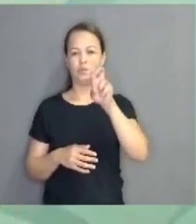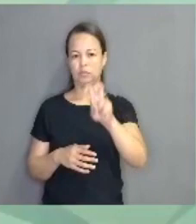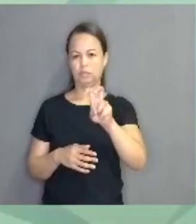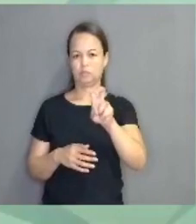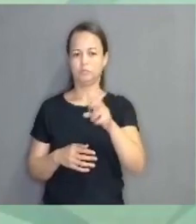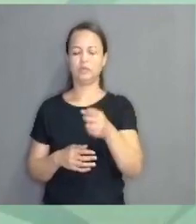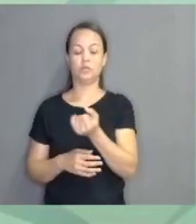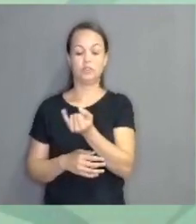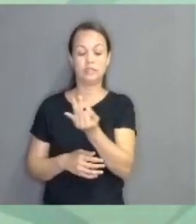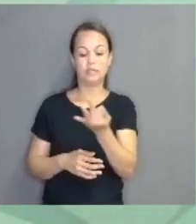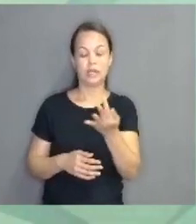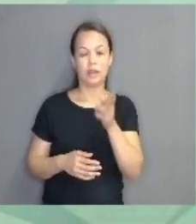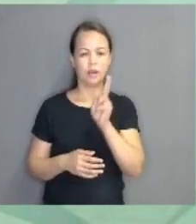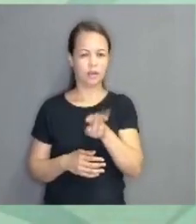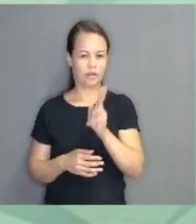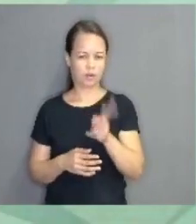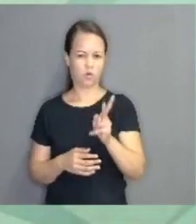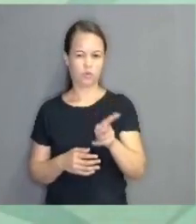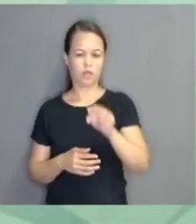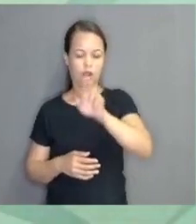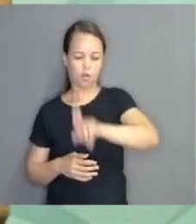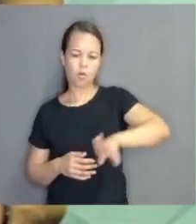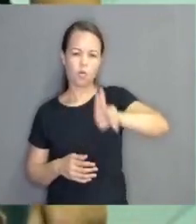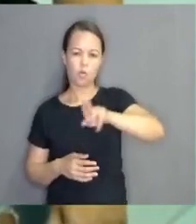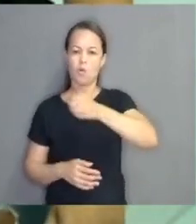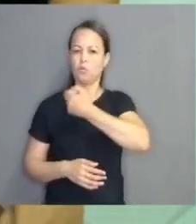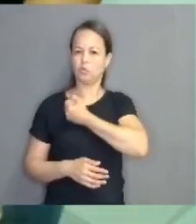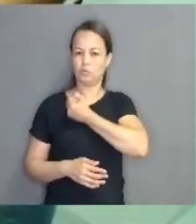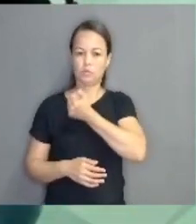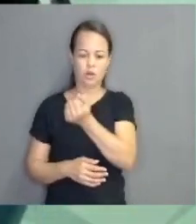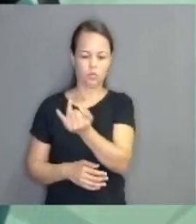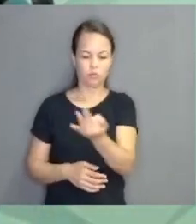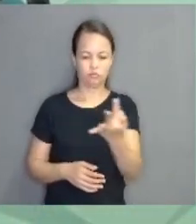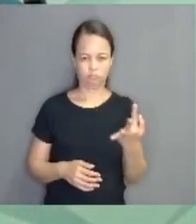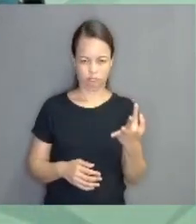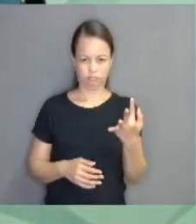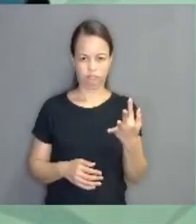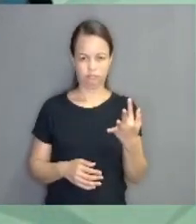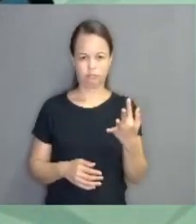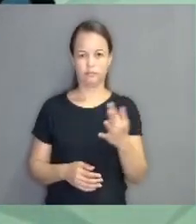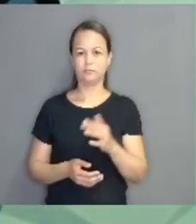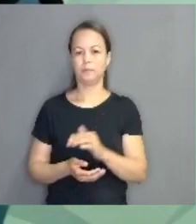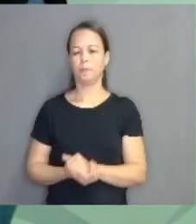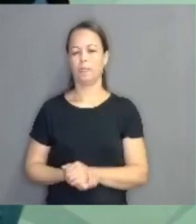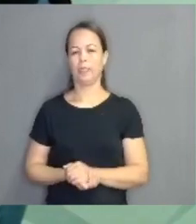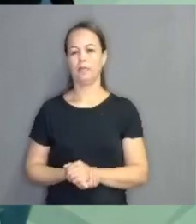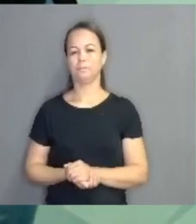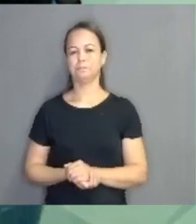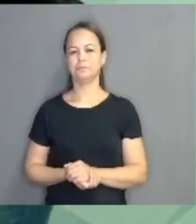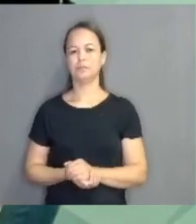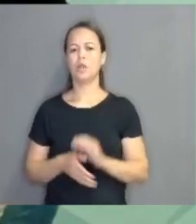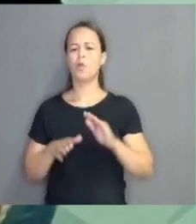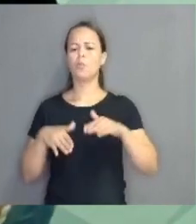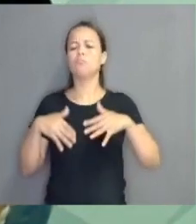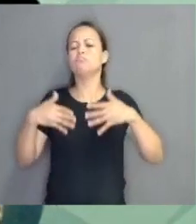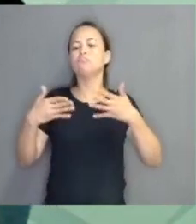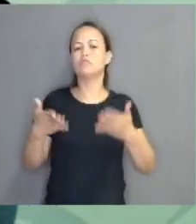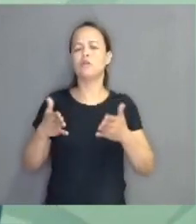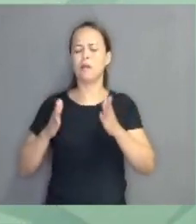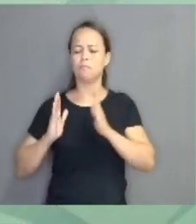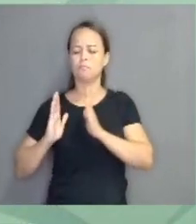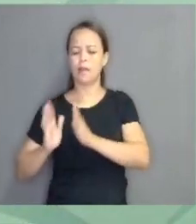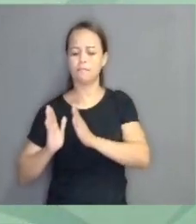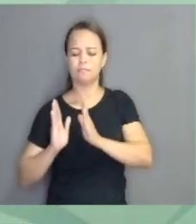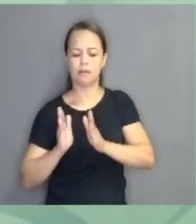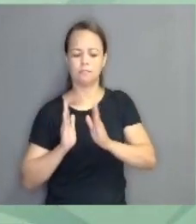alguma coisa, nós precisamos usar os números para representar essa quantidade. Quando a gente vai ordenar alguma